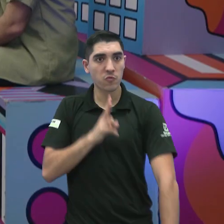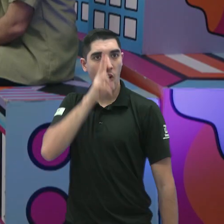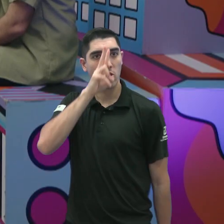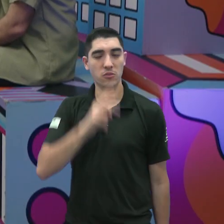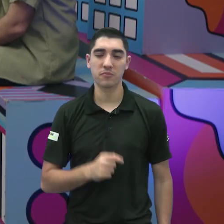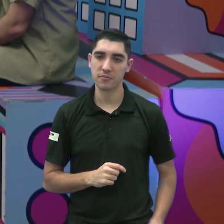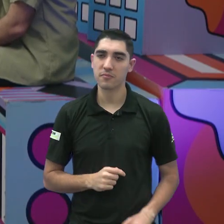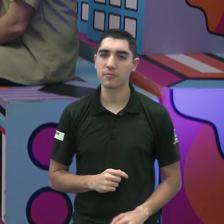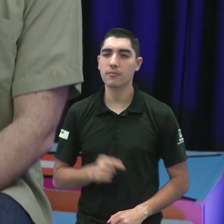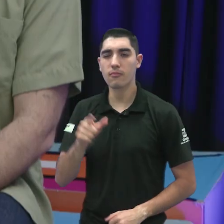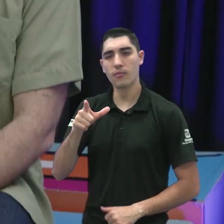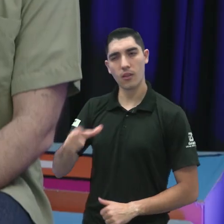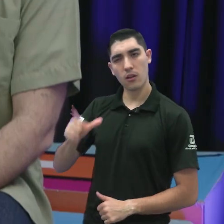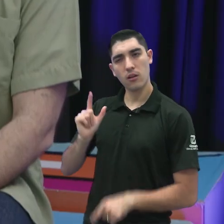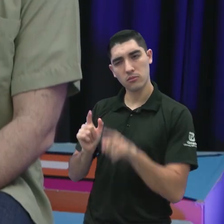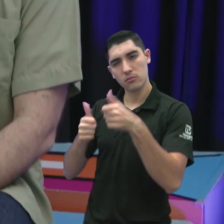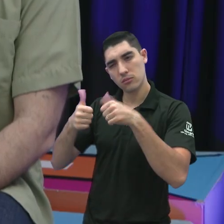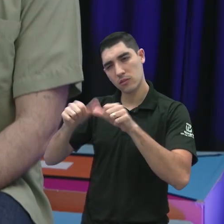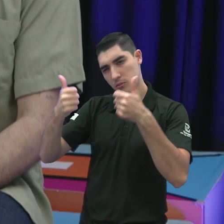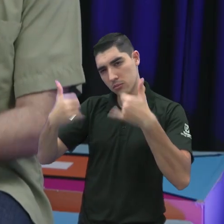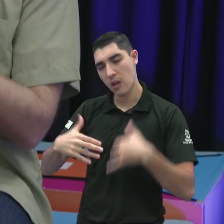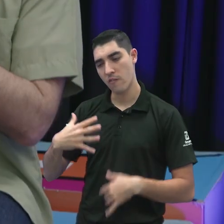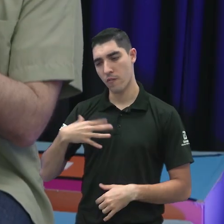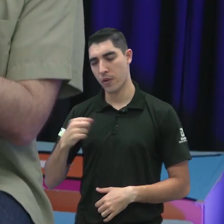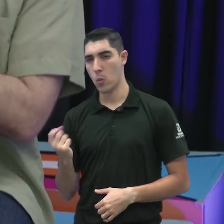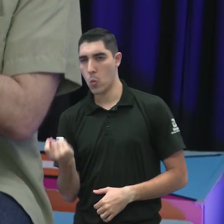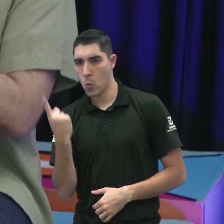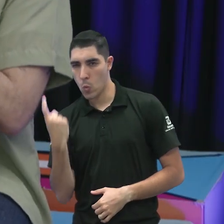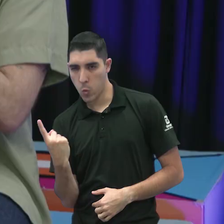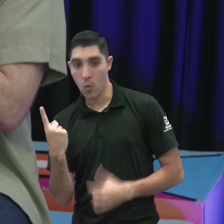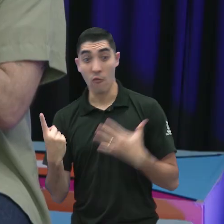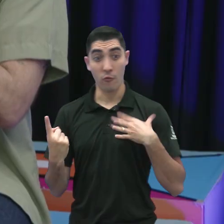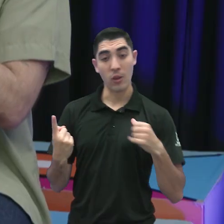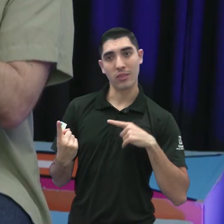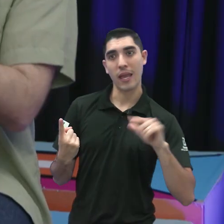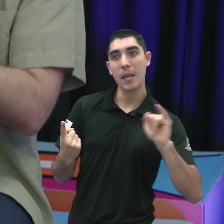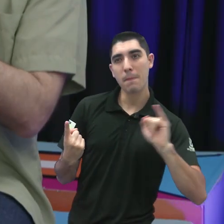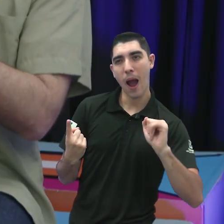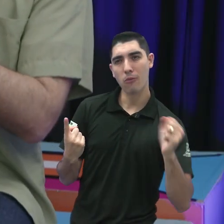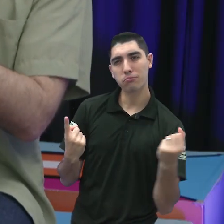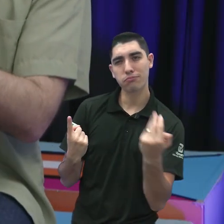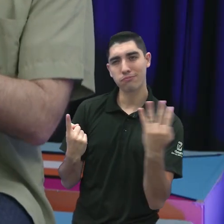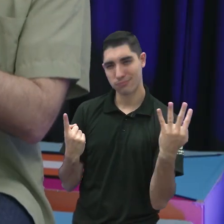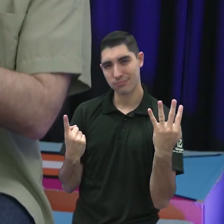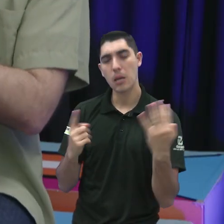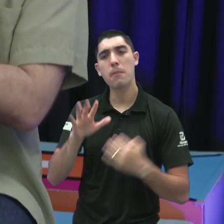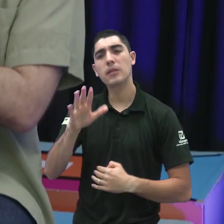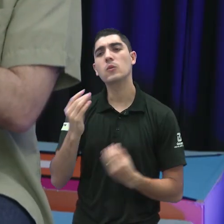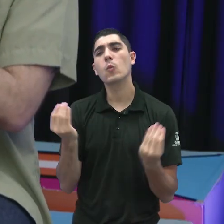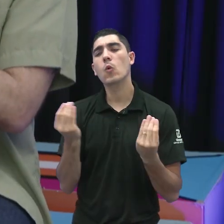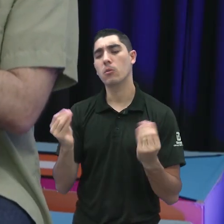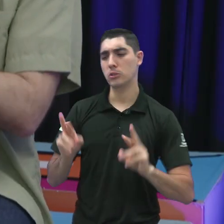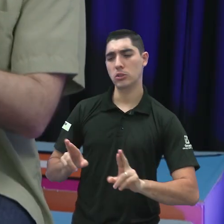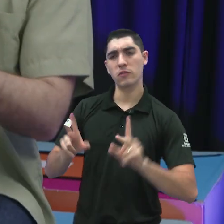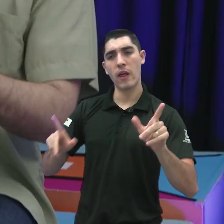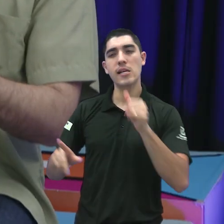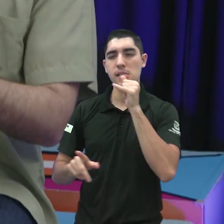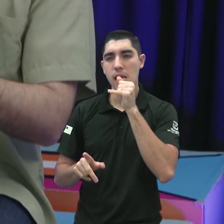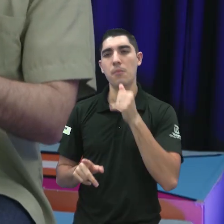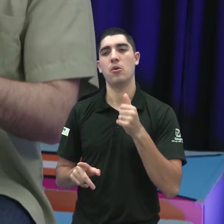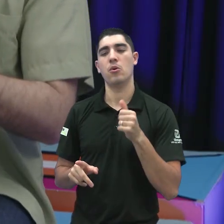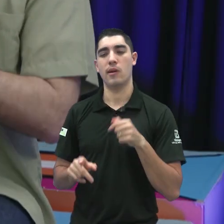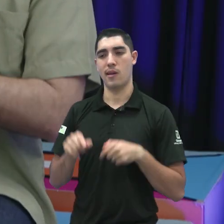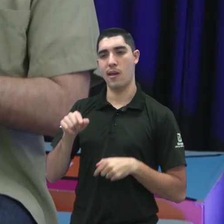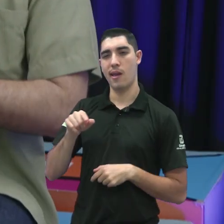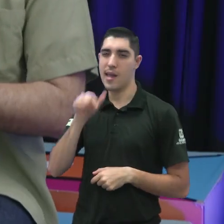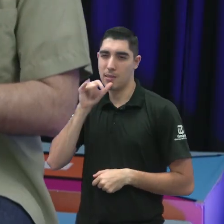E no primeiro bloco você estava falando da questão do filho único e da diferença, né? Rapidinho, qual que é a diferença para quem tem